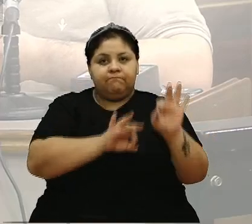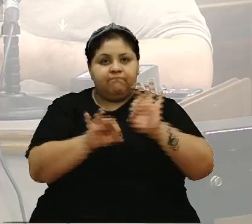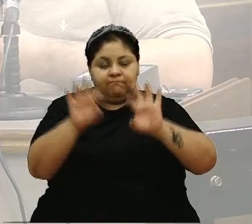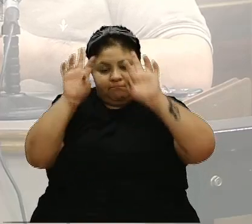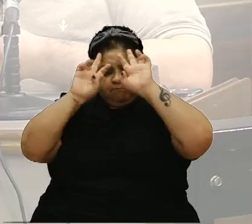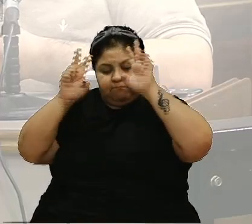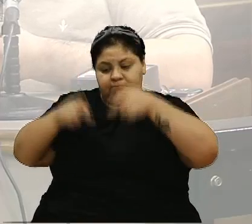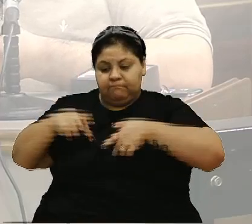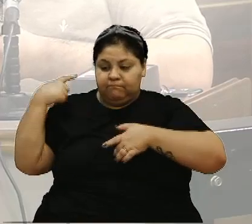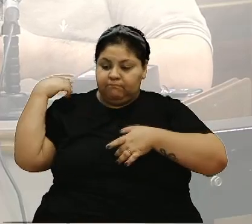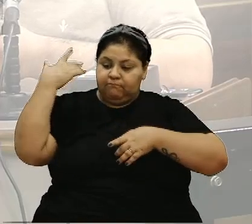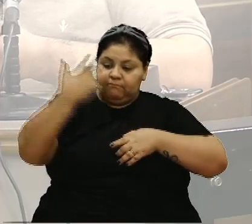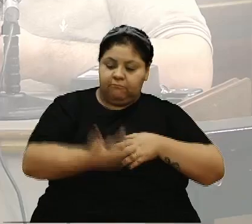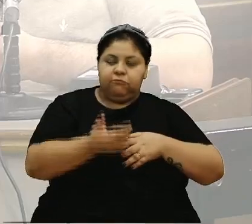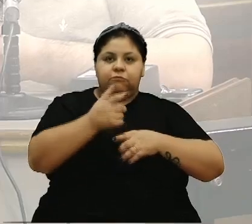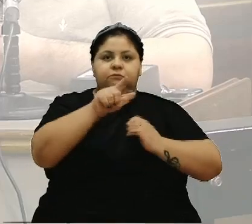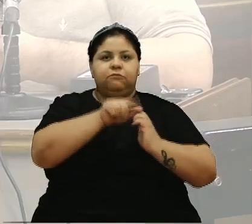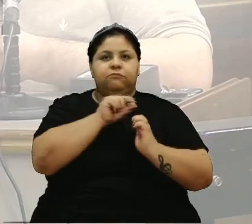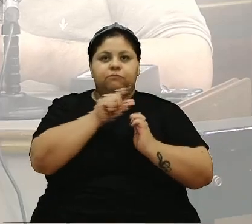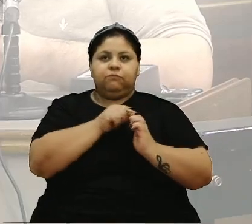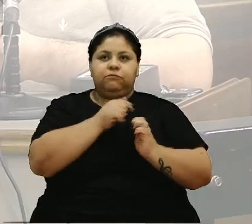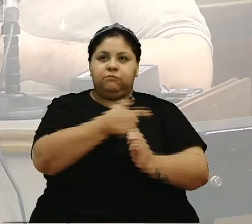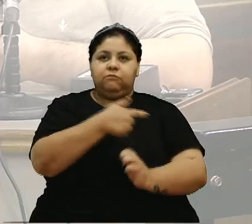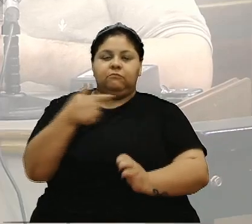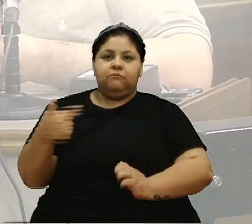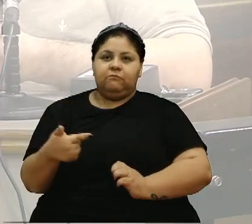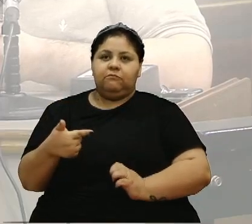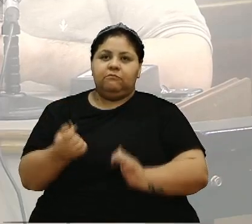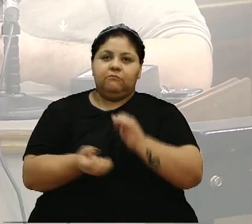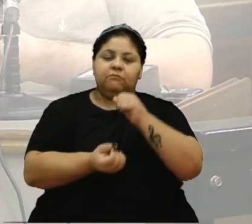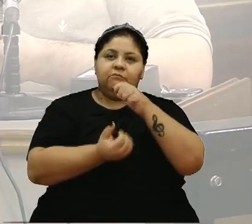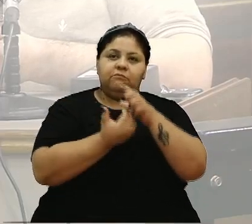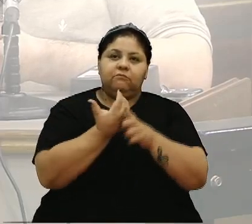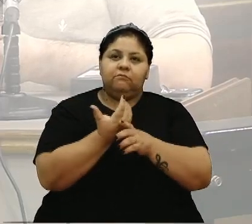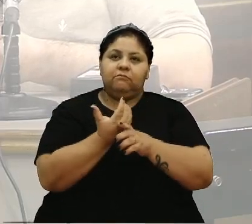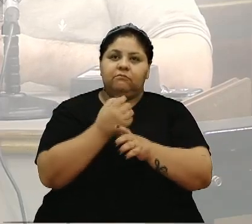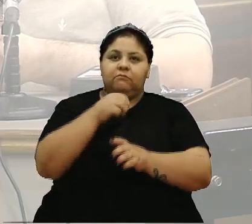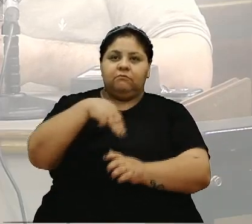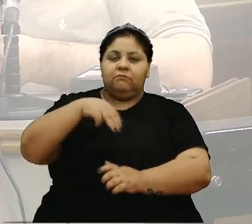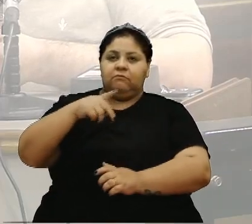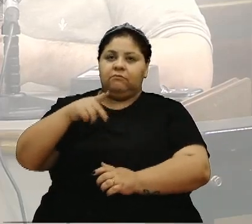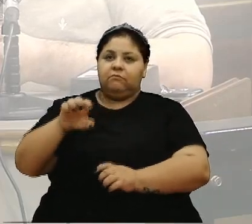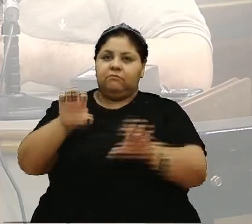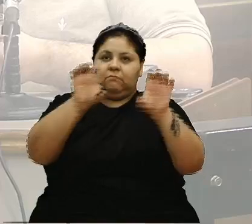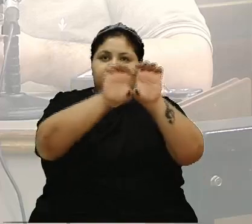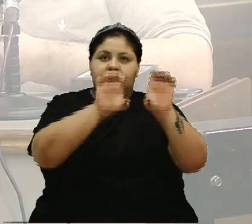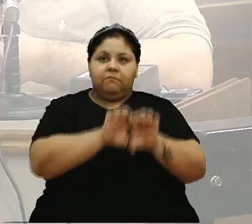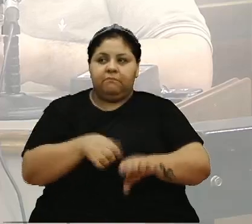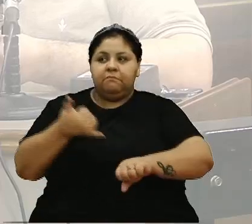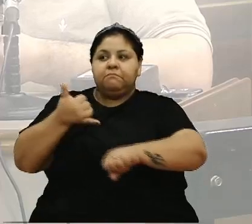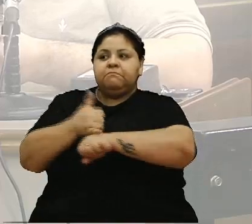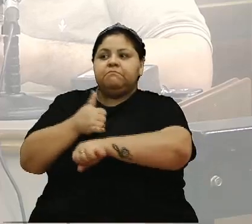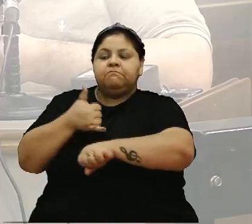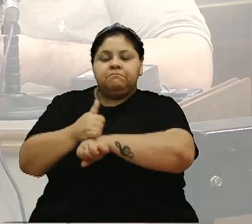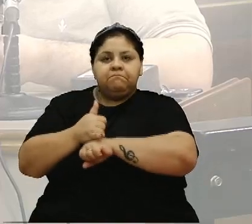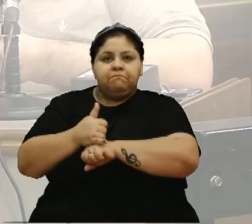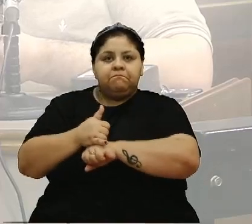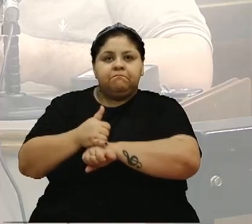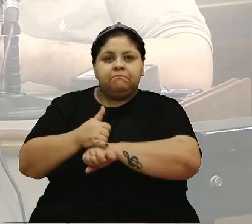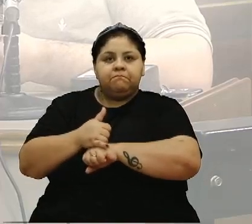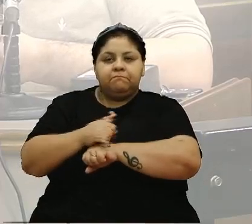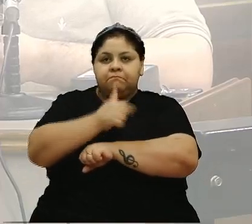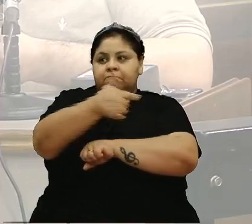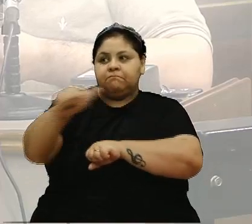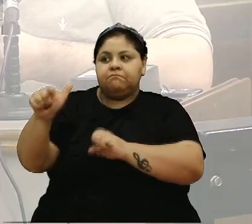reconhecida trajetória empresarial. Em 77, fundou a MP Estruturas Metálicas e